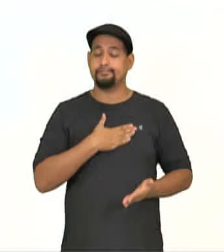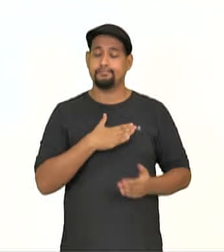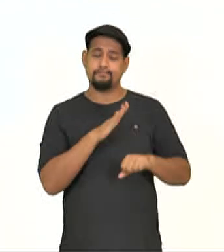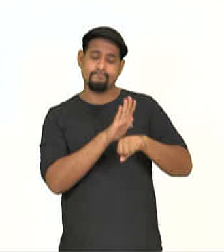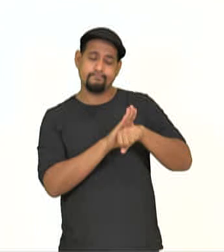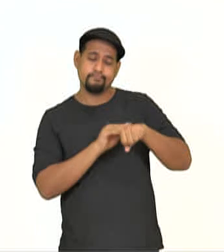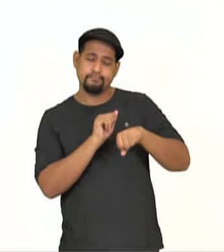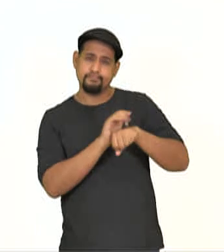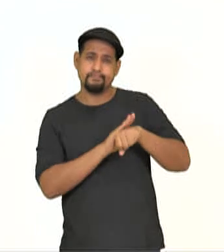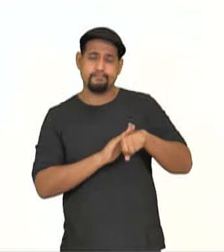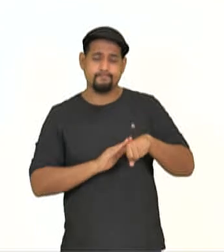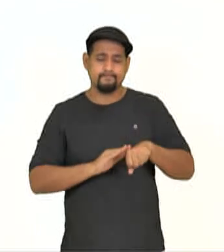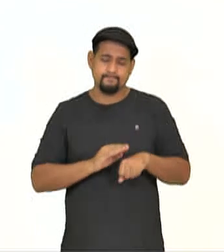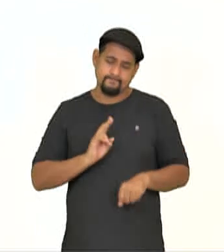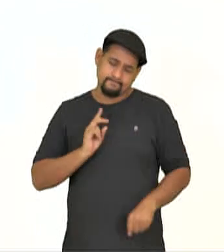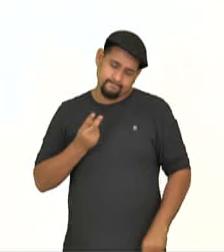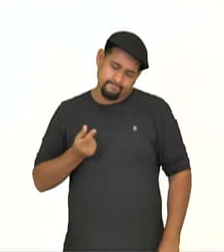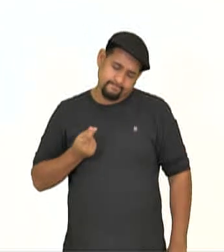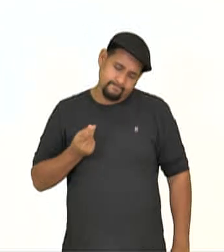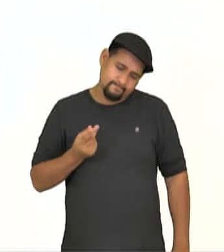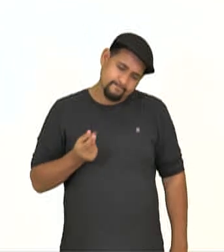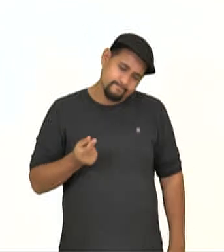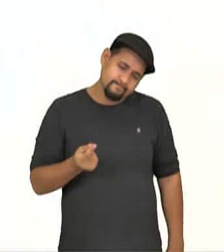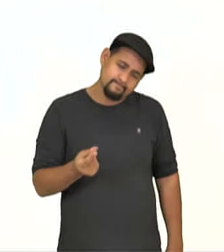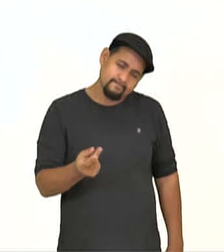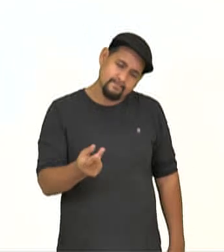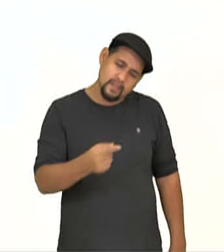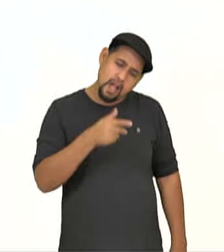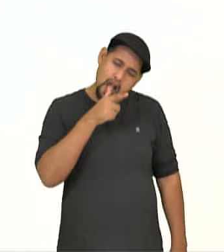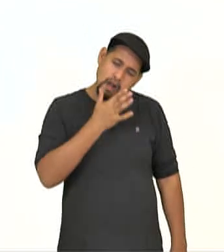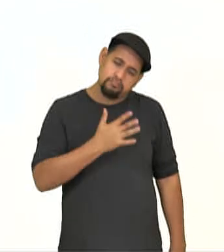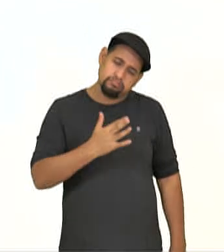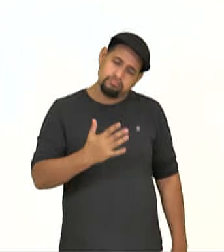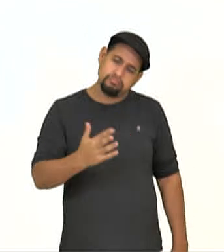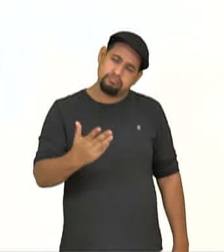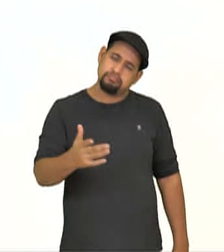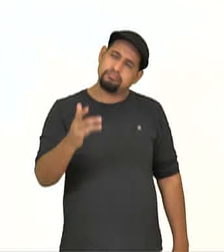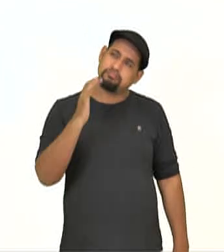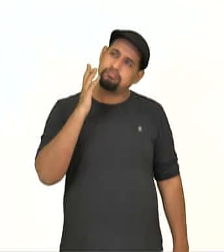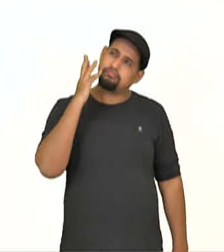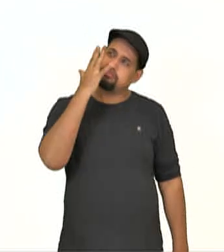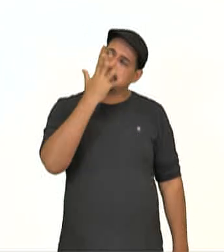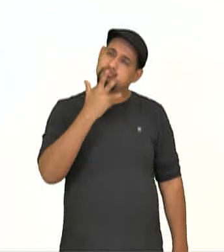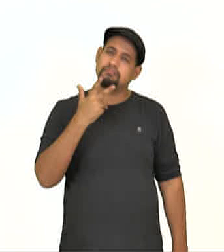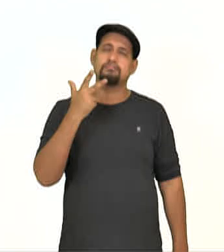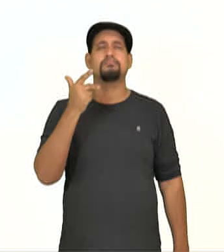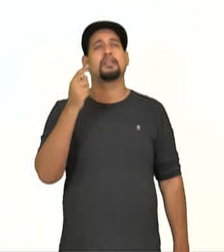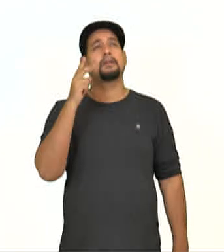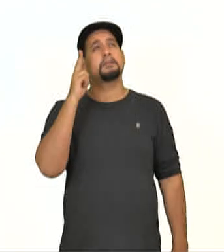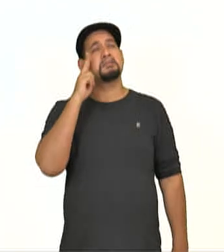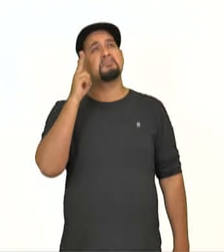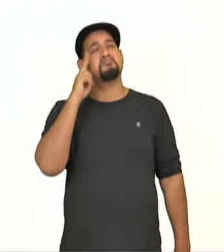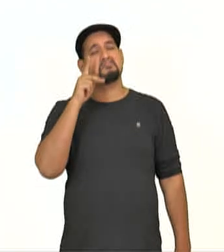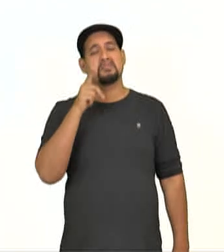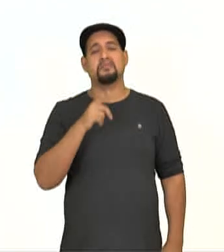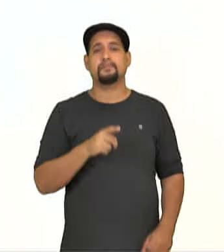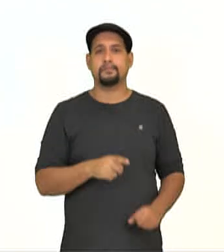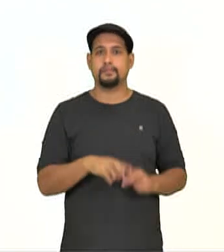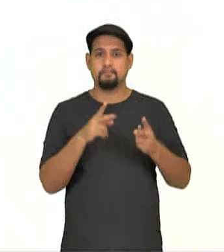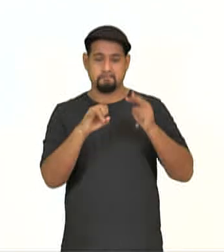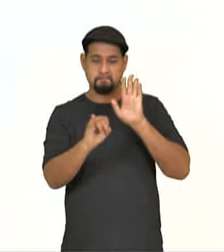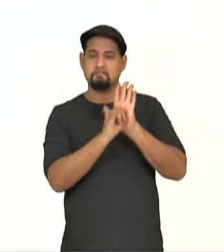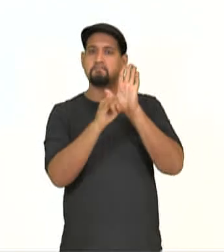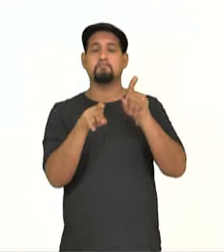consolação, eternamente as águas lograrão a tua peregrina formosura. É possível identificar